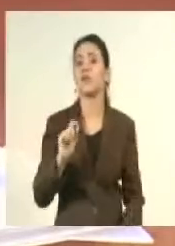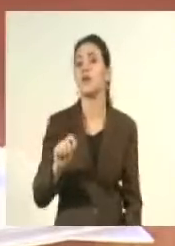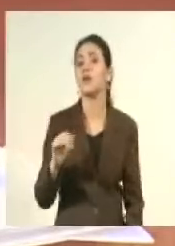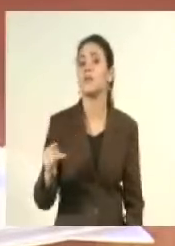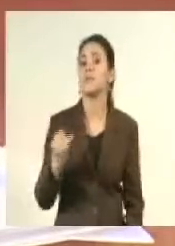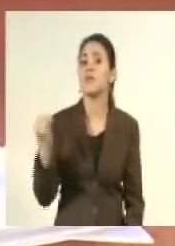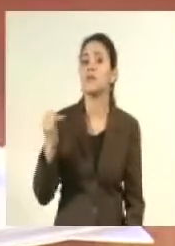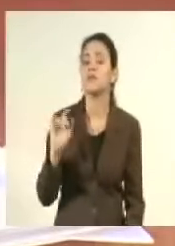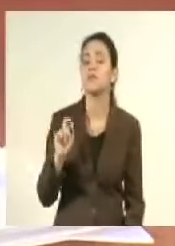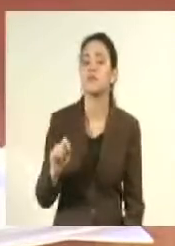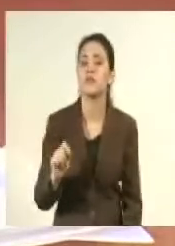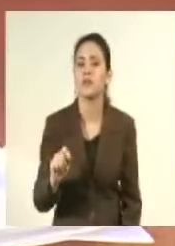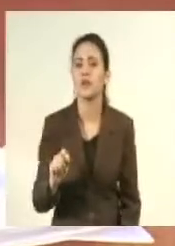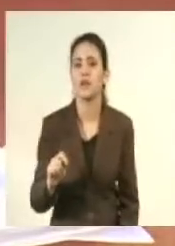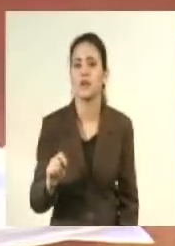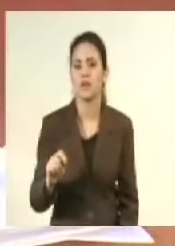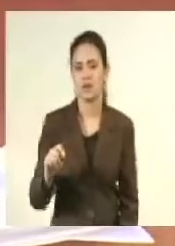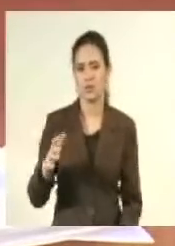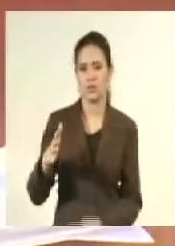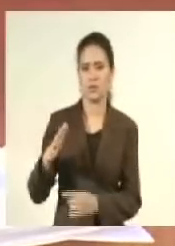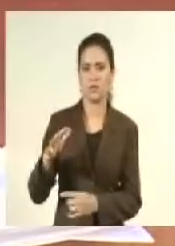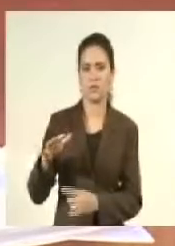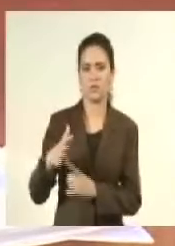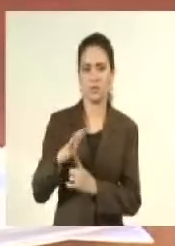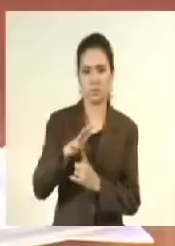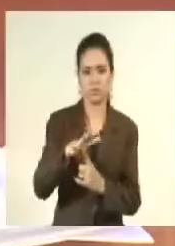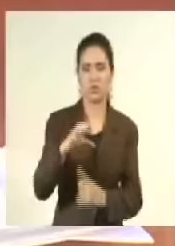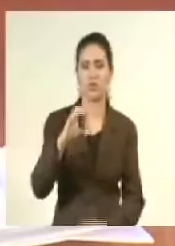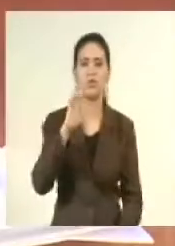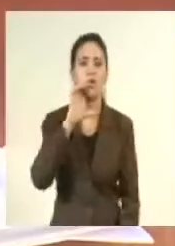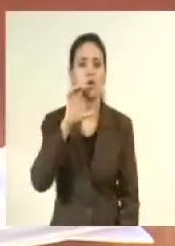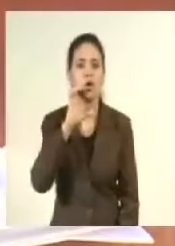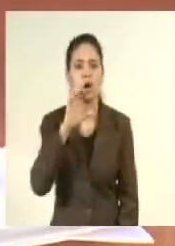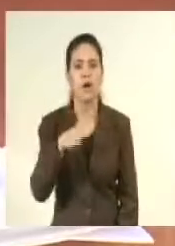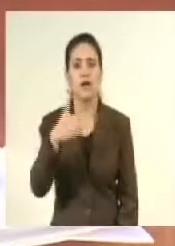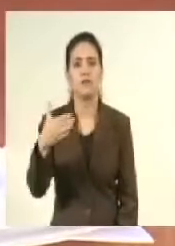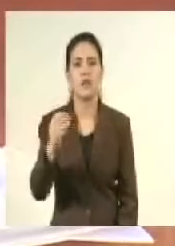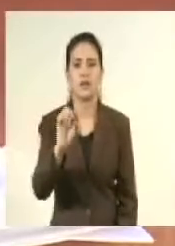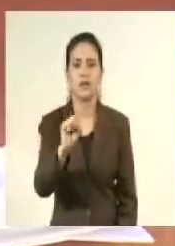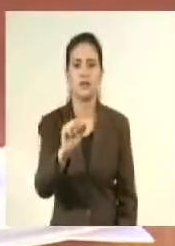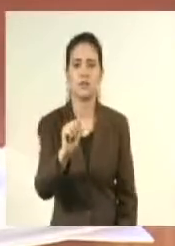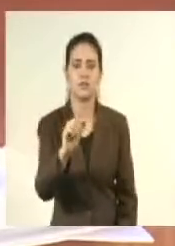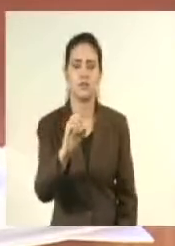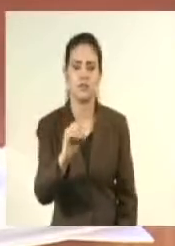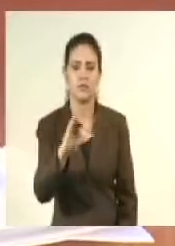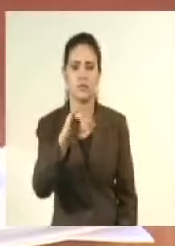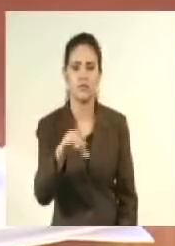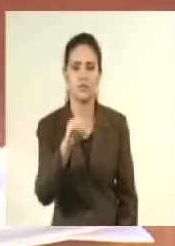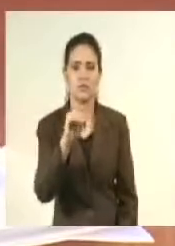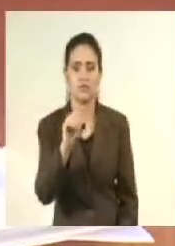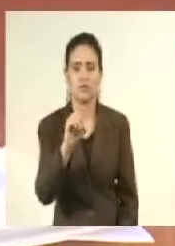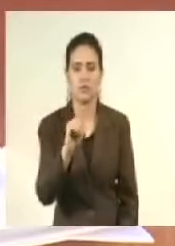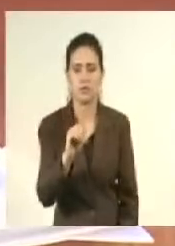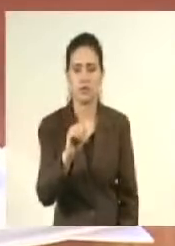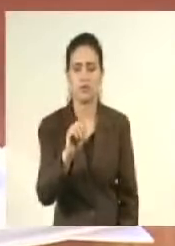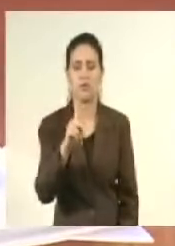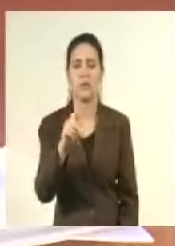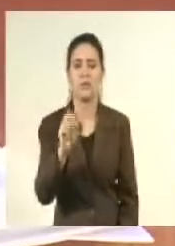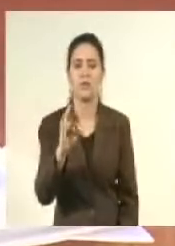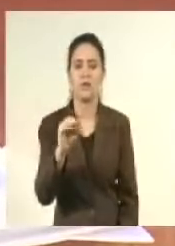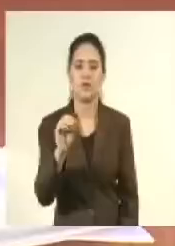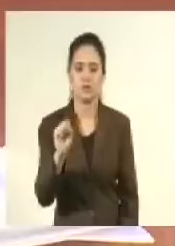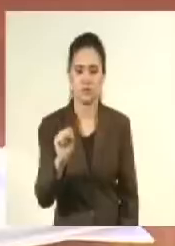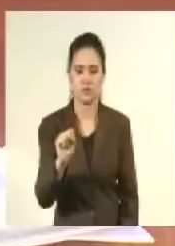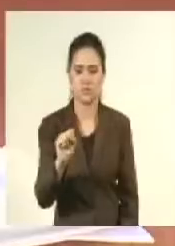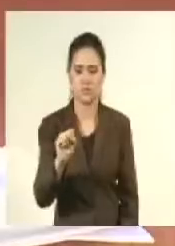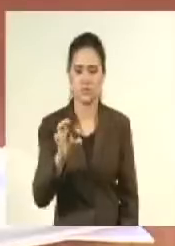um voo Coroatá-São João dos Patos. Ou seja, eu saí de Coroatá e fui para São João dos Patos.